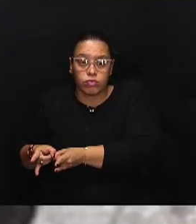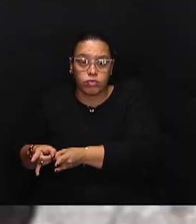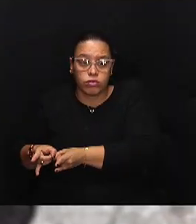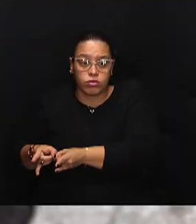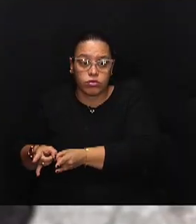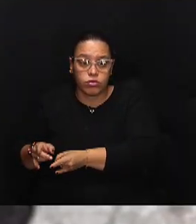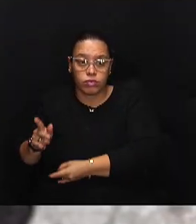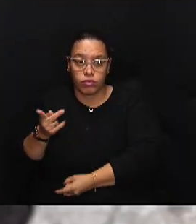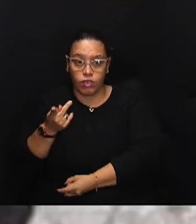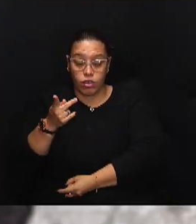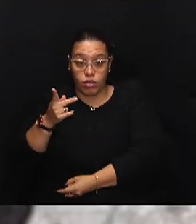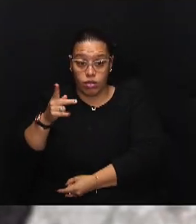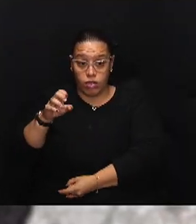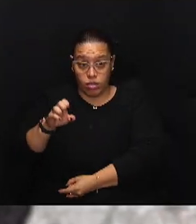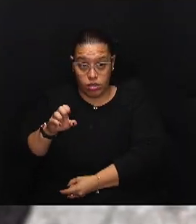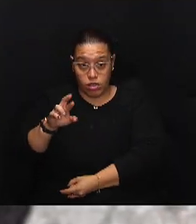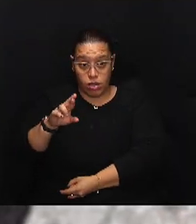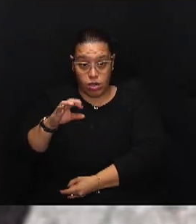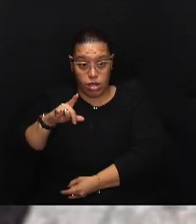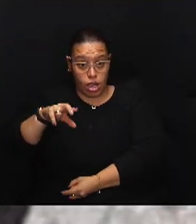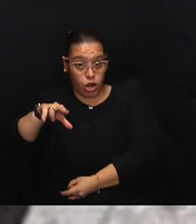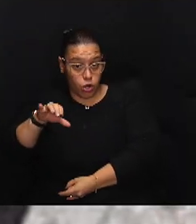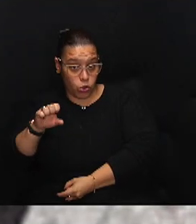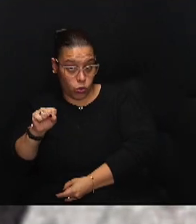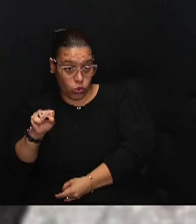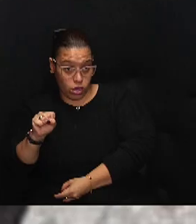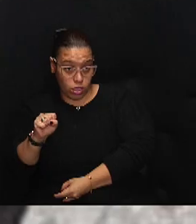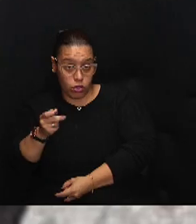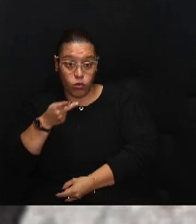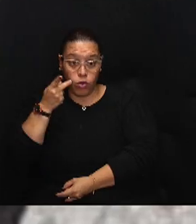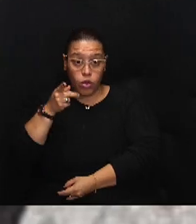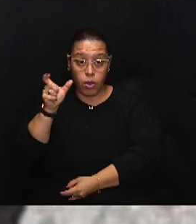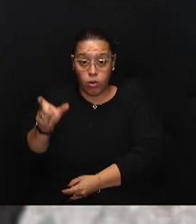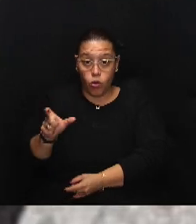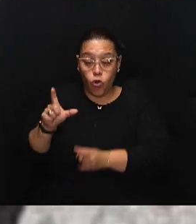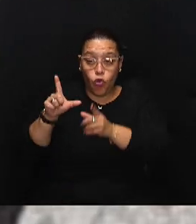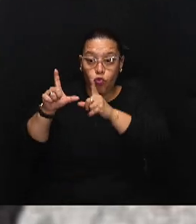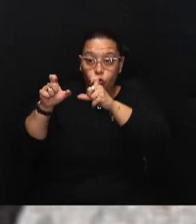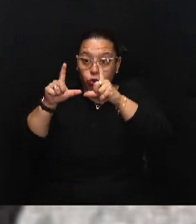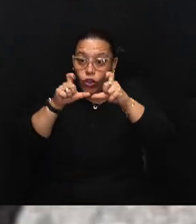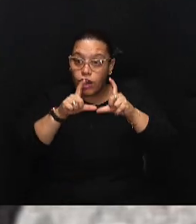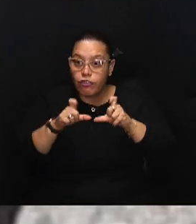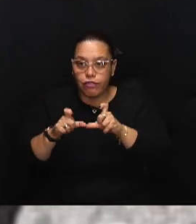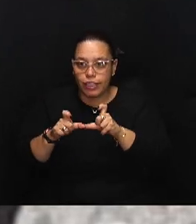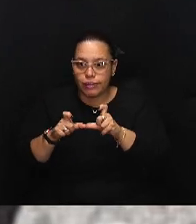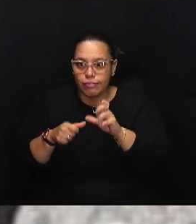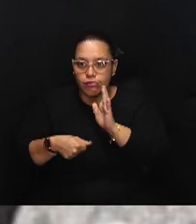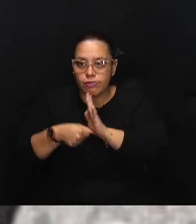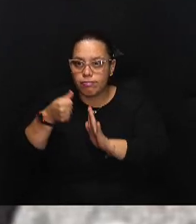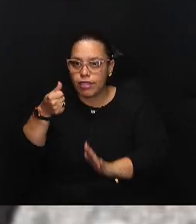enterrado o Hércules Florence, que foi o primeiro ser humano que falou a palavra fotografia.